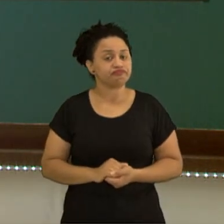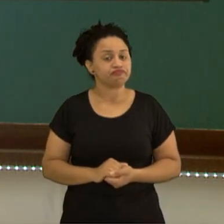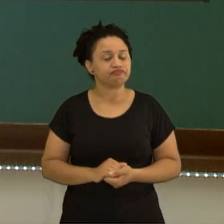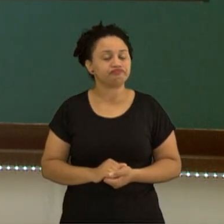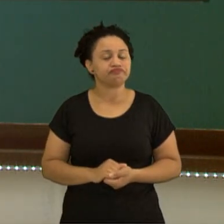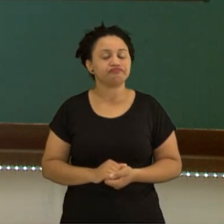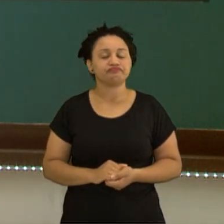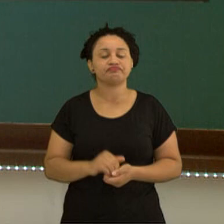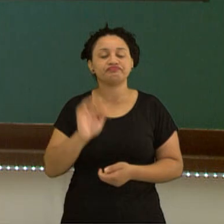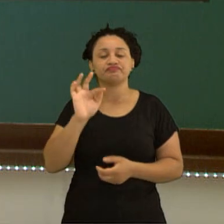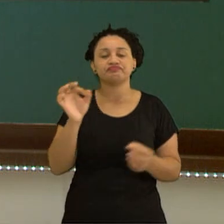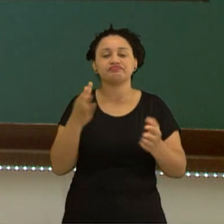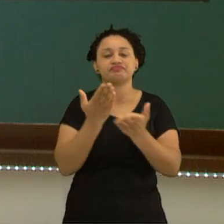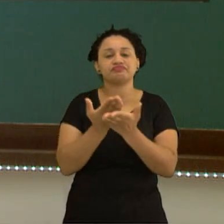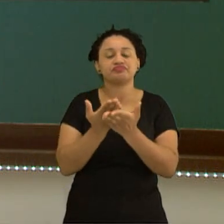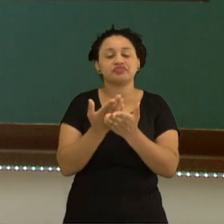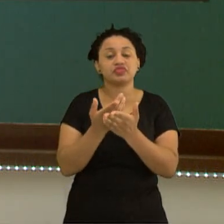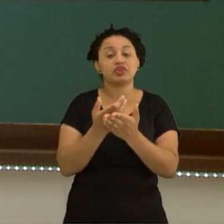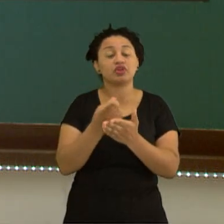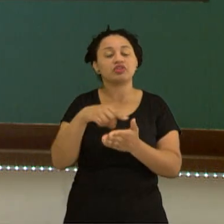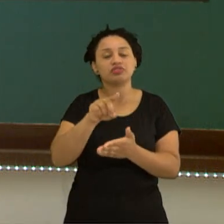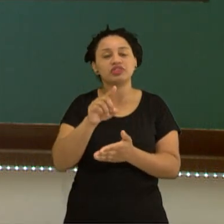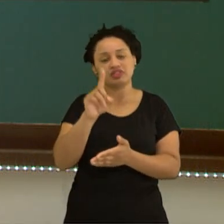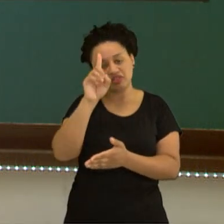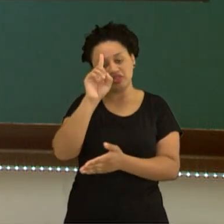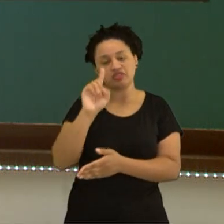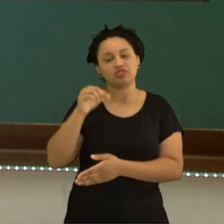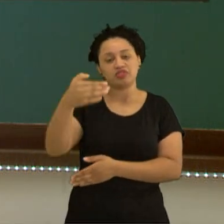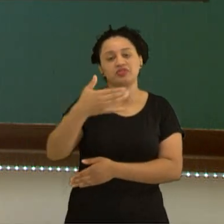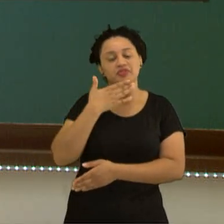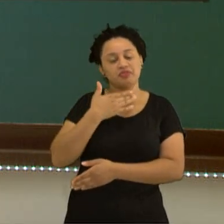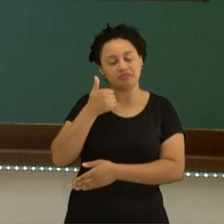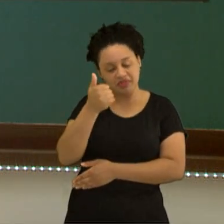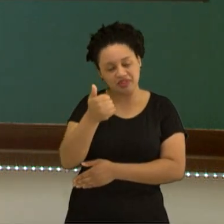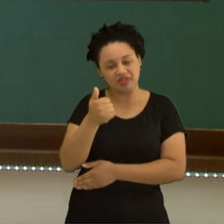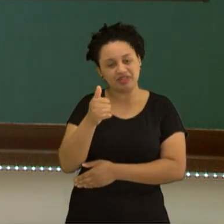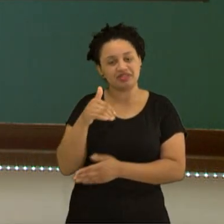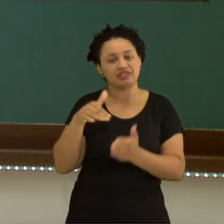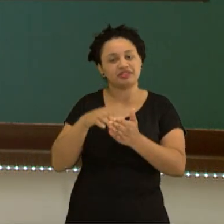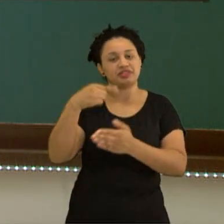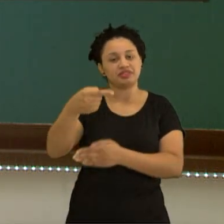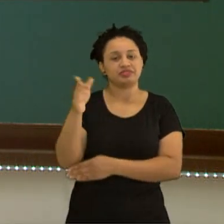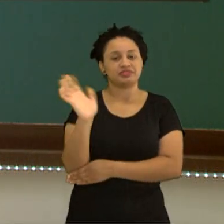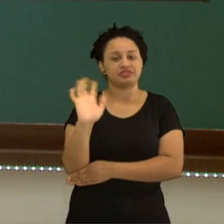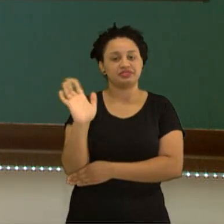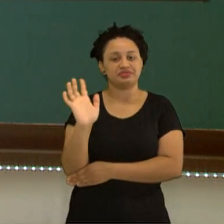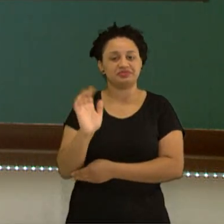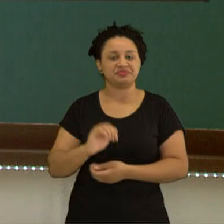Estamos no fim. Desejo a você dias melhores, continue bem e até a próxima!